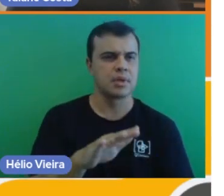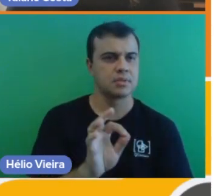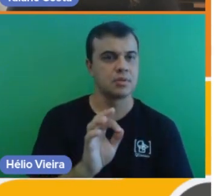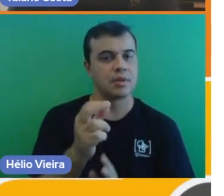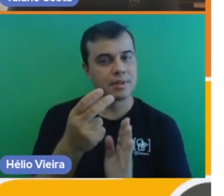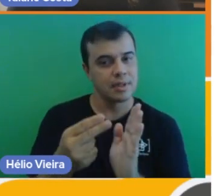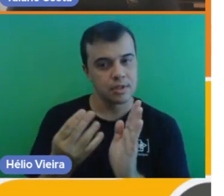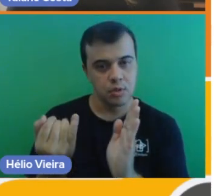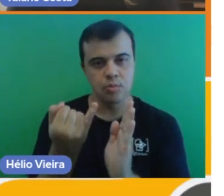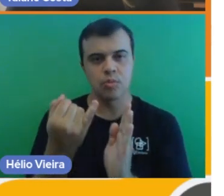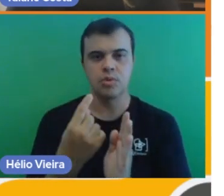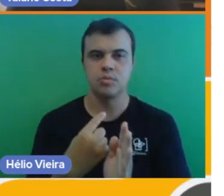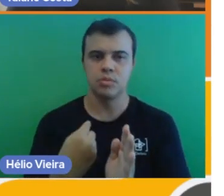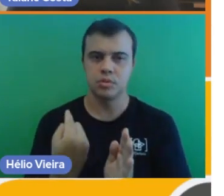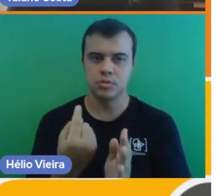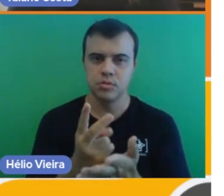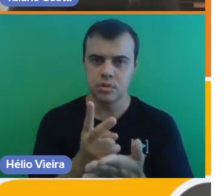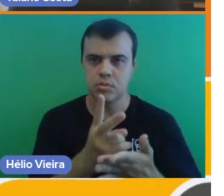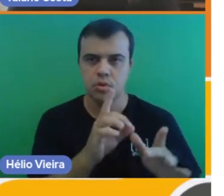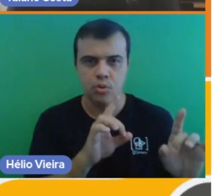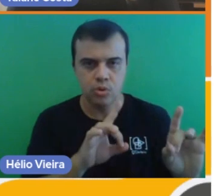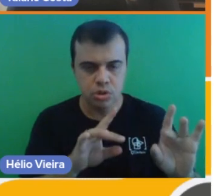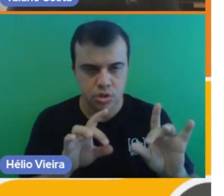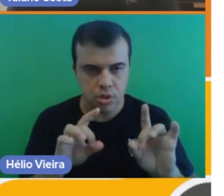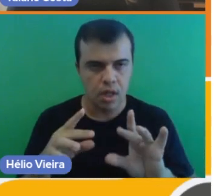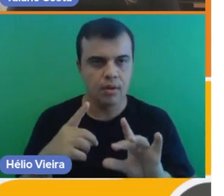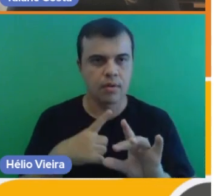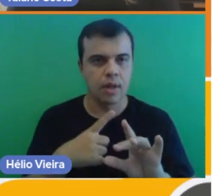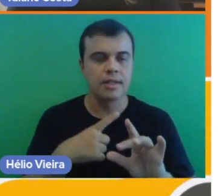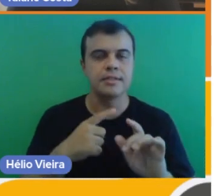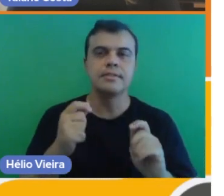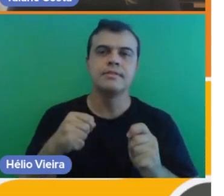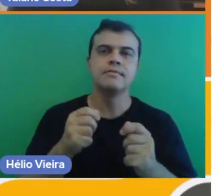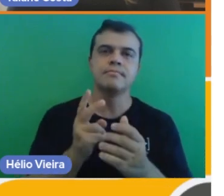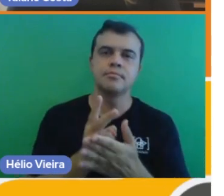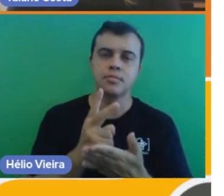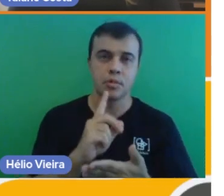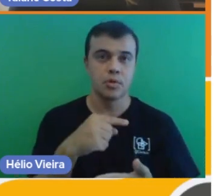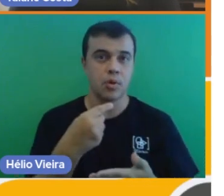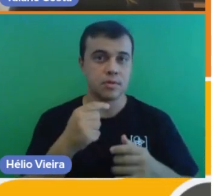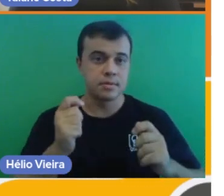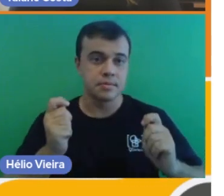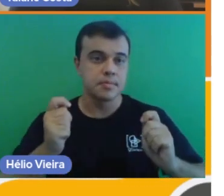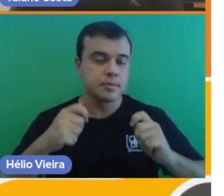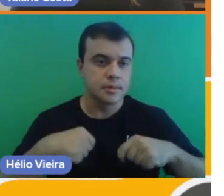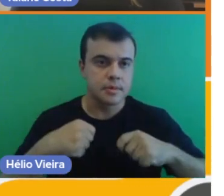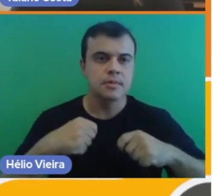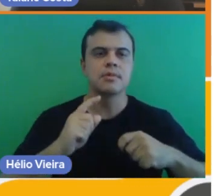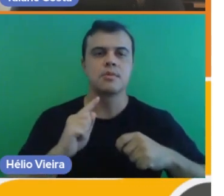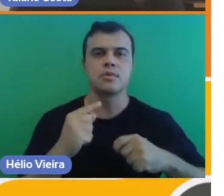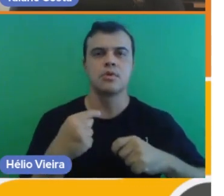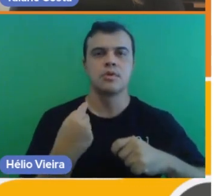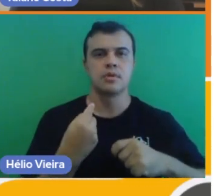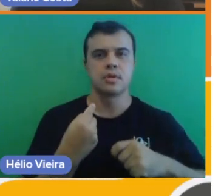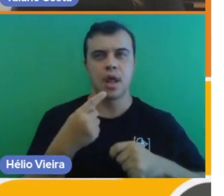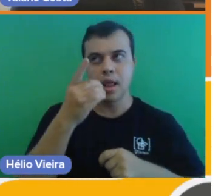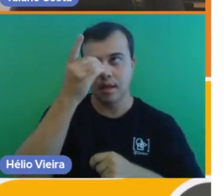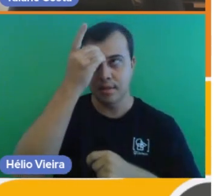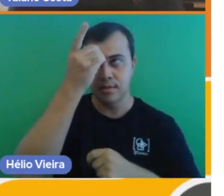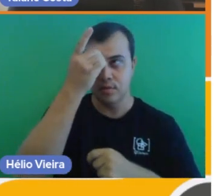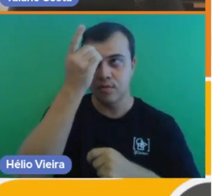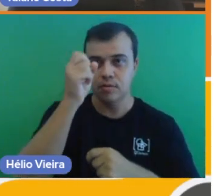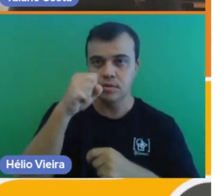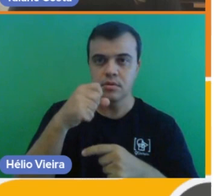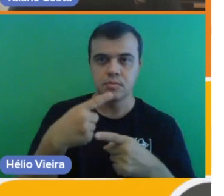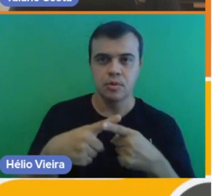desenho é muito importante para o nosso cotidiano, para nossas habilidades, para ser criativo,